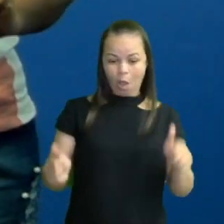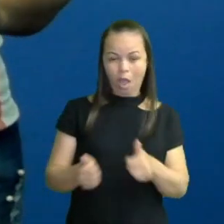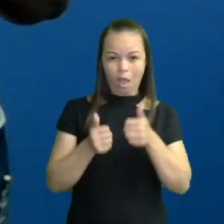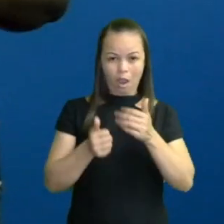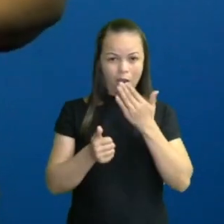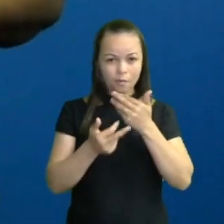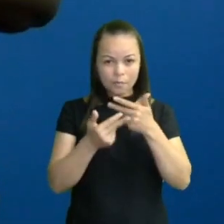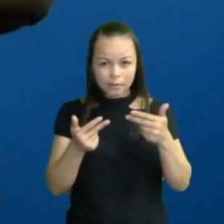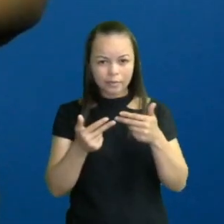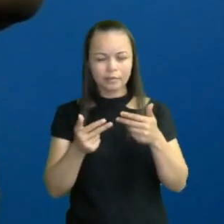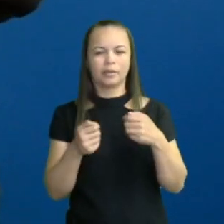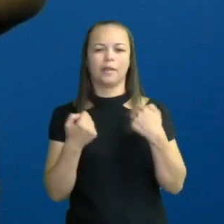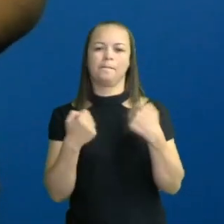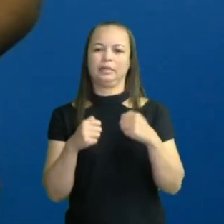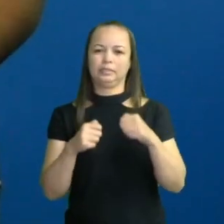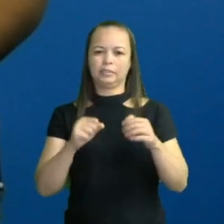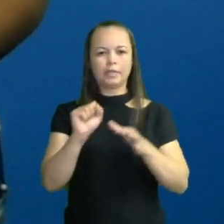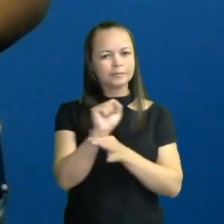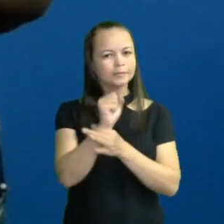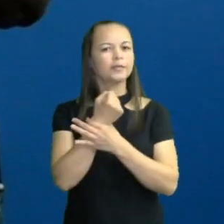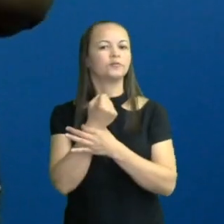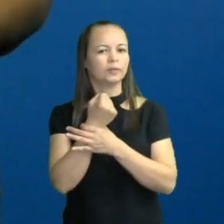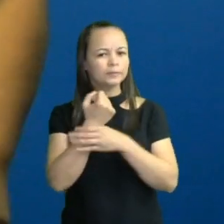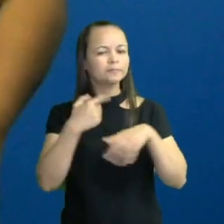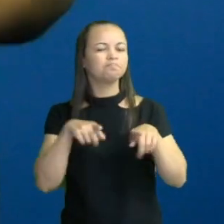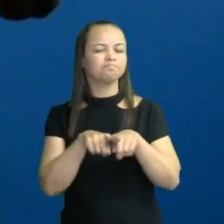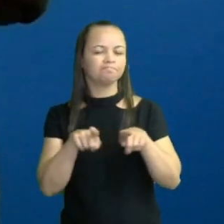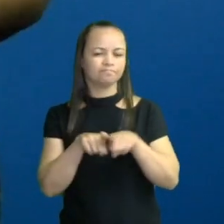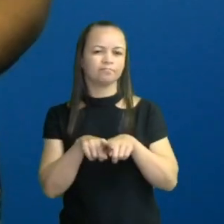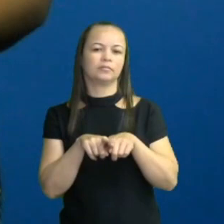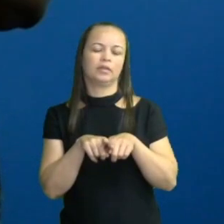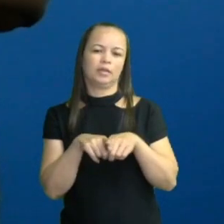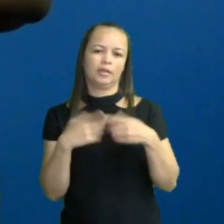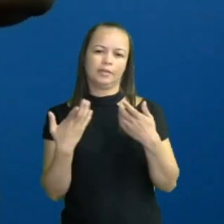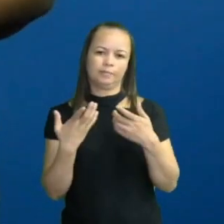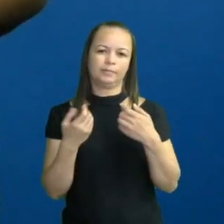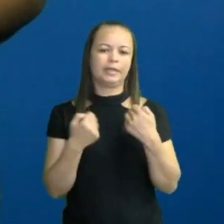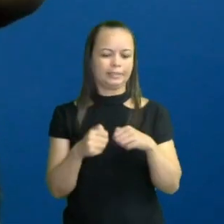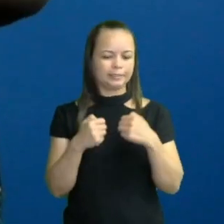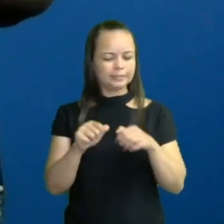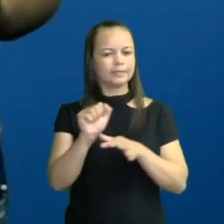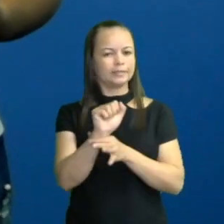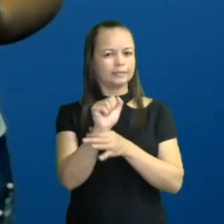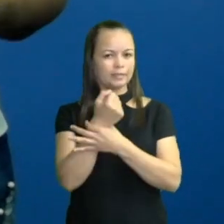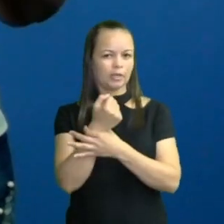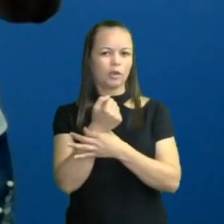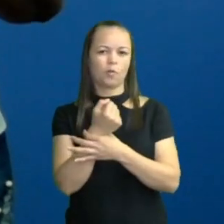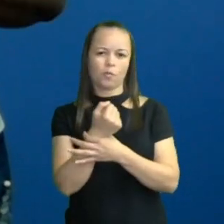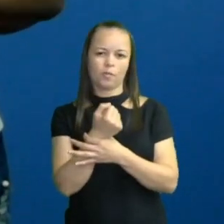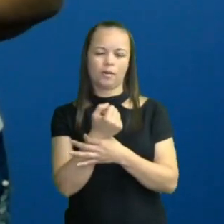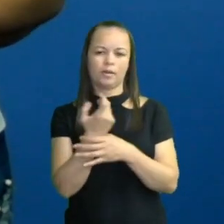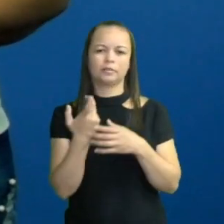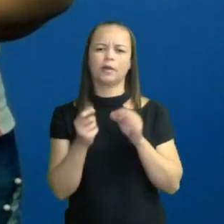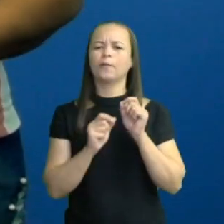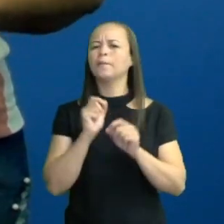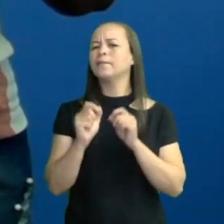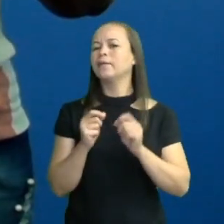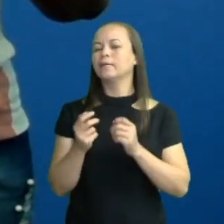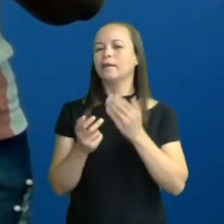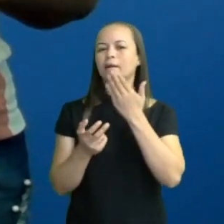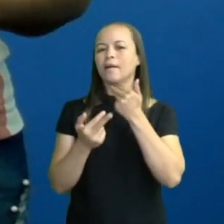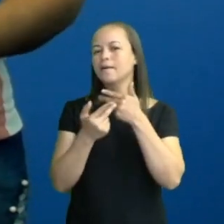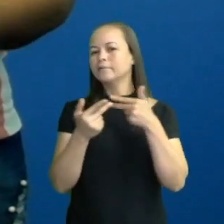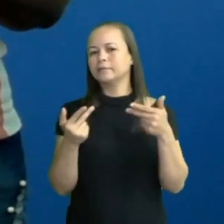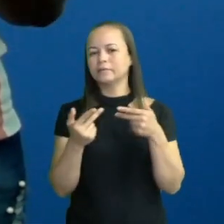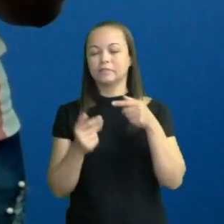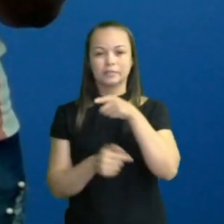O seu alimento ele tem que ser seguro. Isso mesmo, ele tem que ter segurança. O que é isso? É você saber